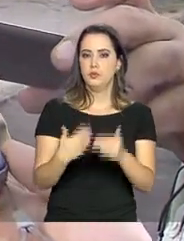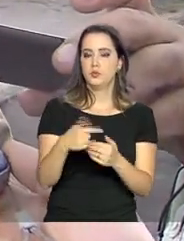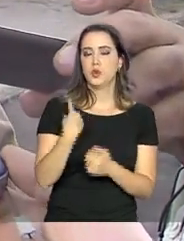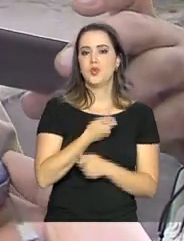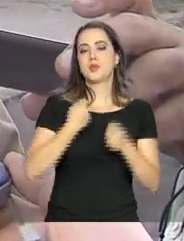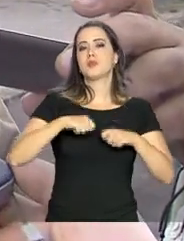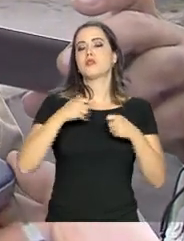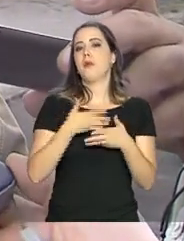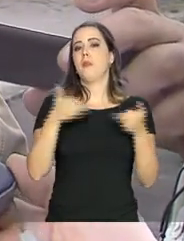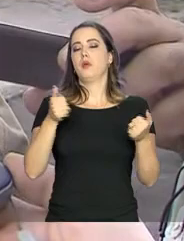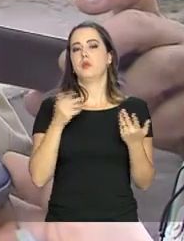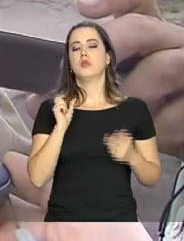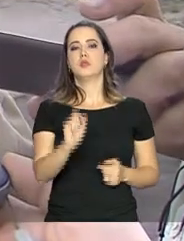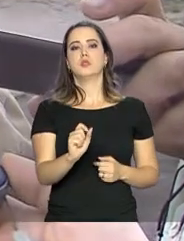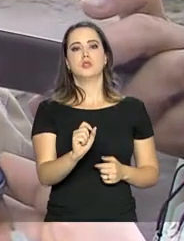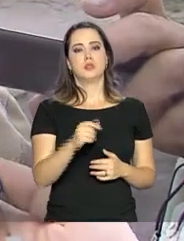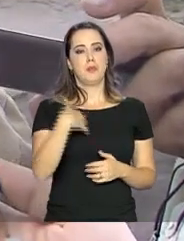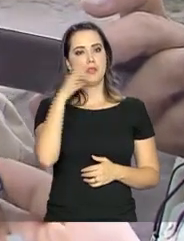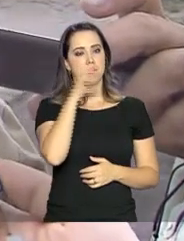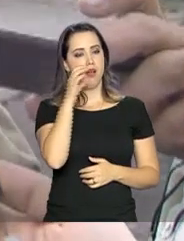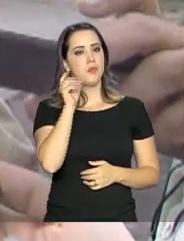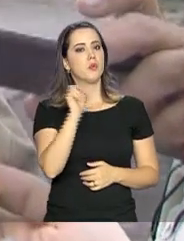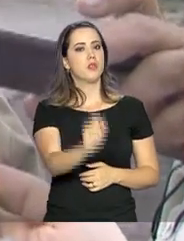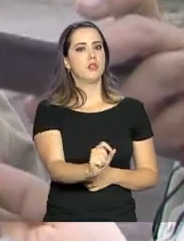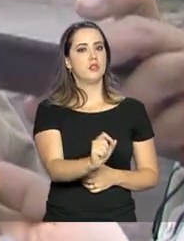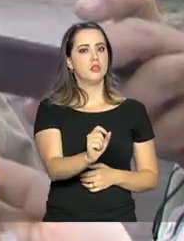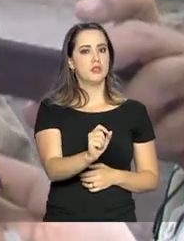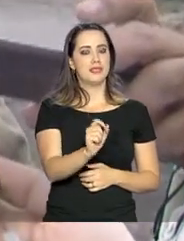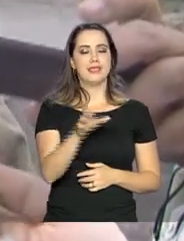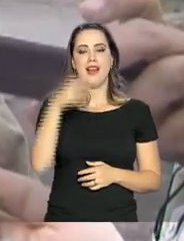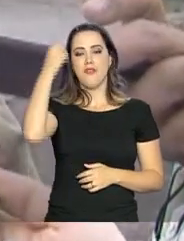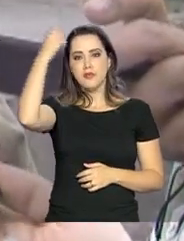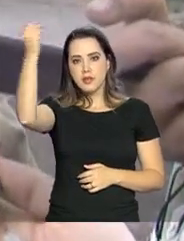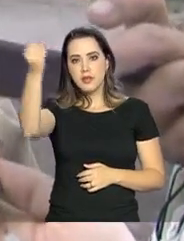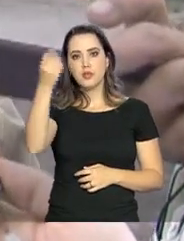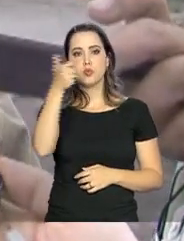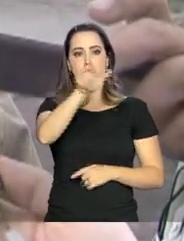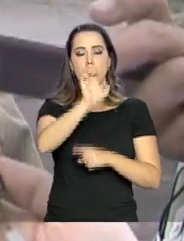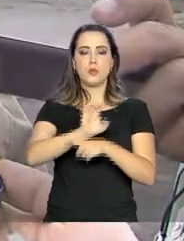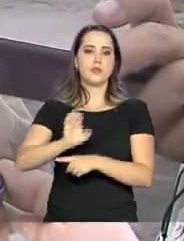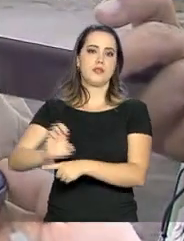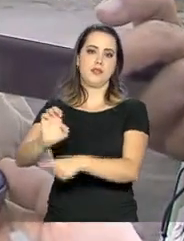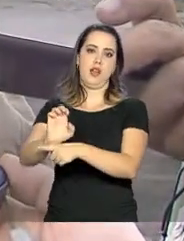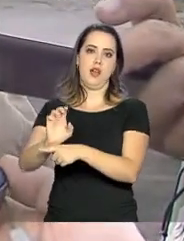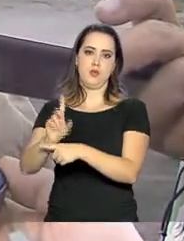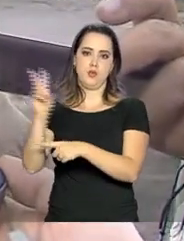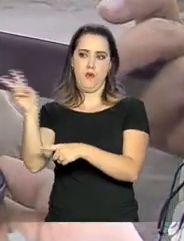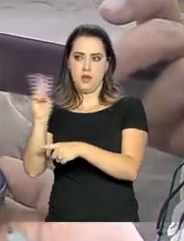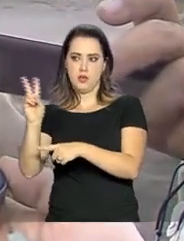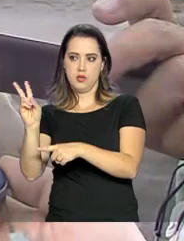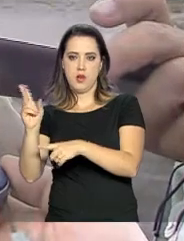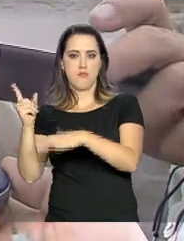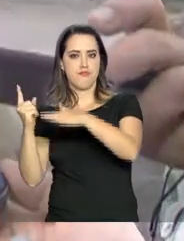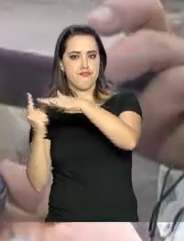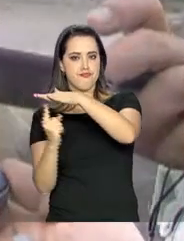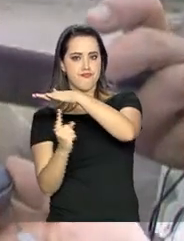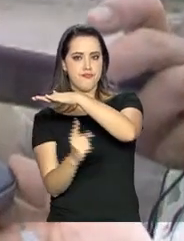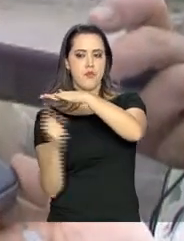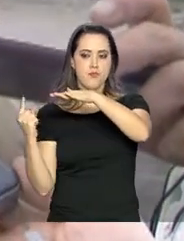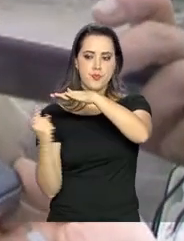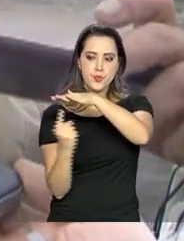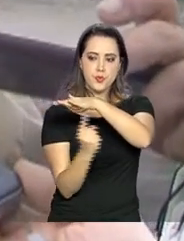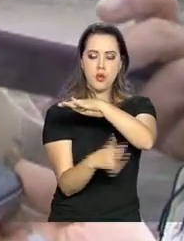precisamos melhorar e precisamos acelerar é o processo de interiorização. E para isso, nós estamos tomando as seguintes